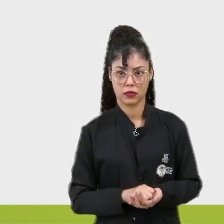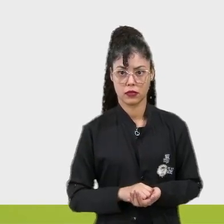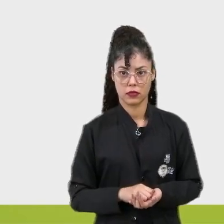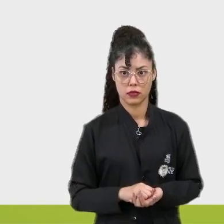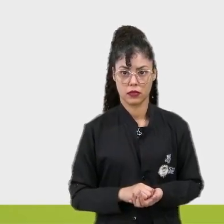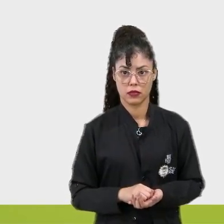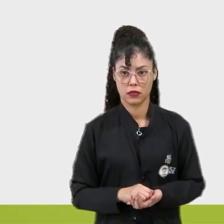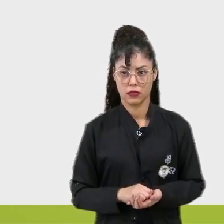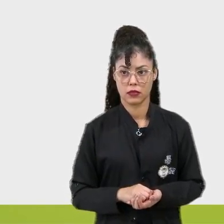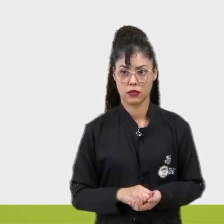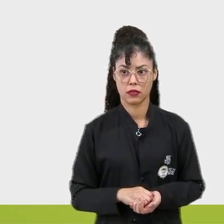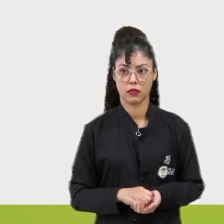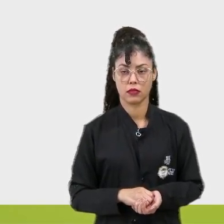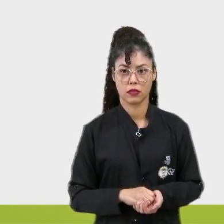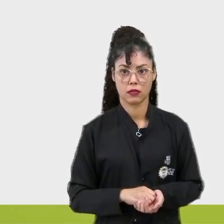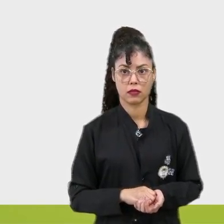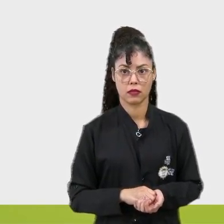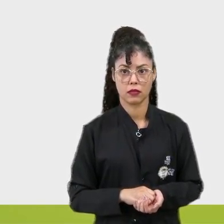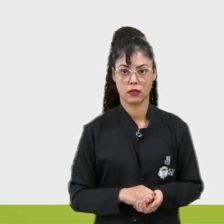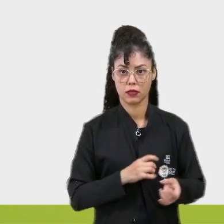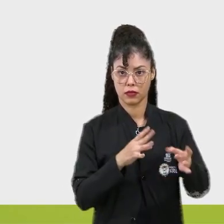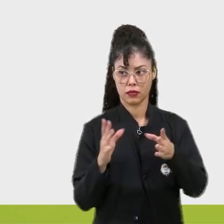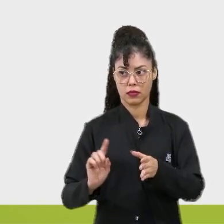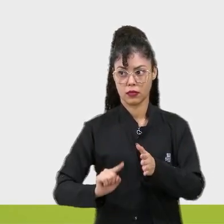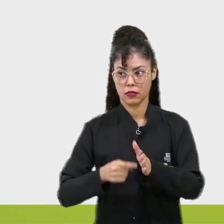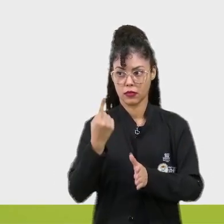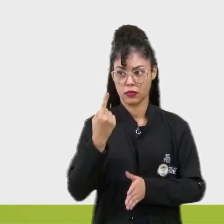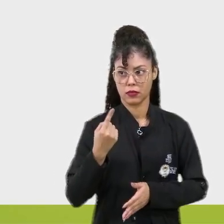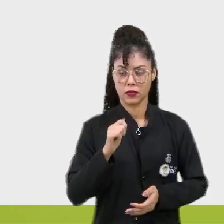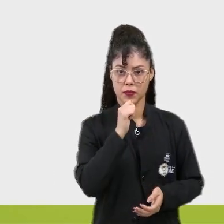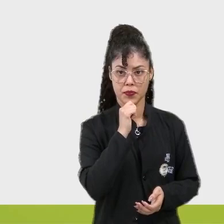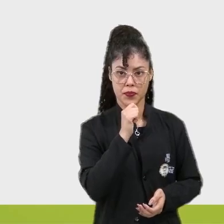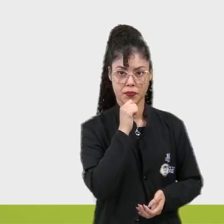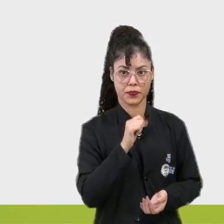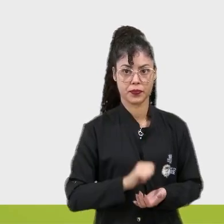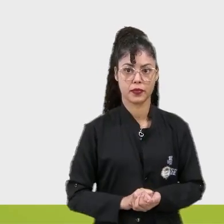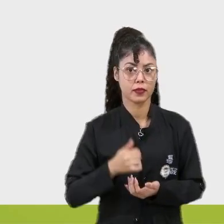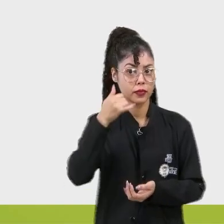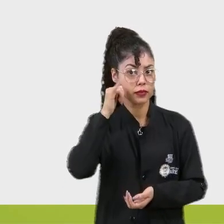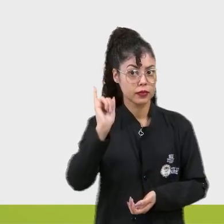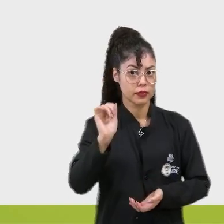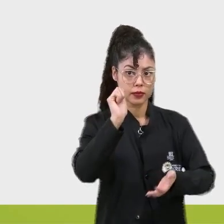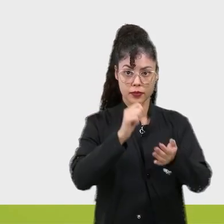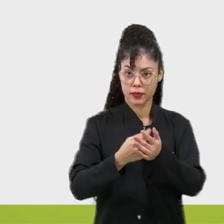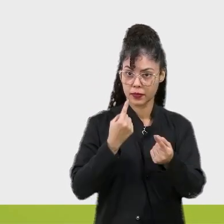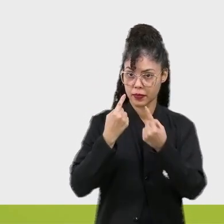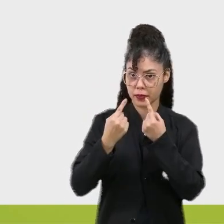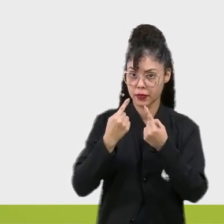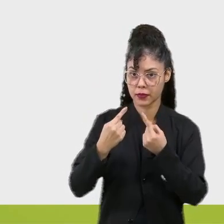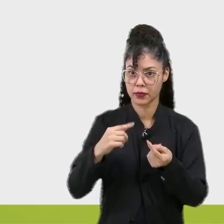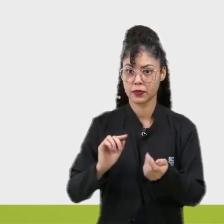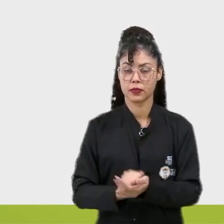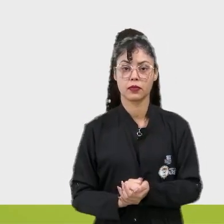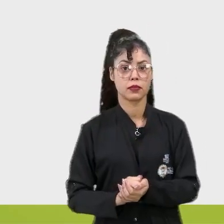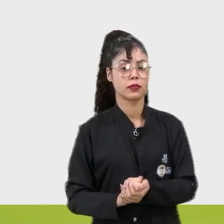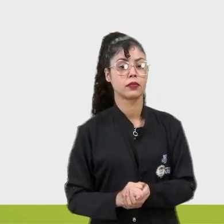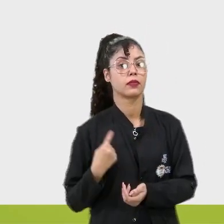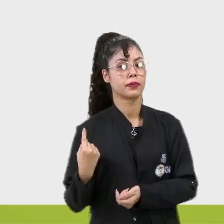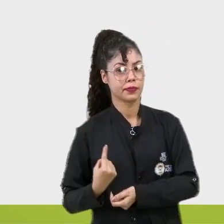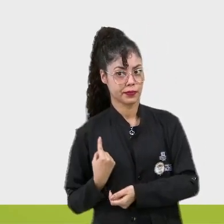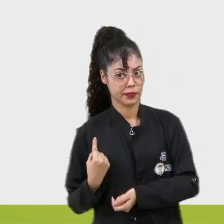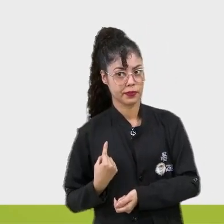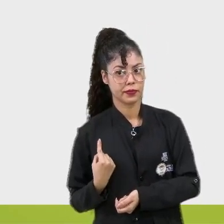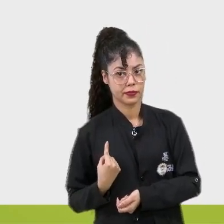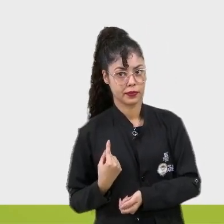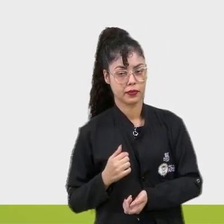texto dissertativo argumentativo. Vamos a essa dica de número 1. Evite construir um discurso na primeira pessoa do singular. Nós temos